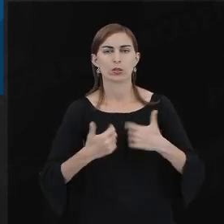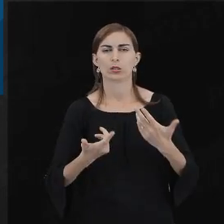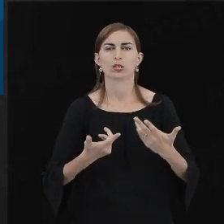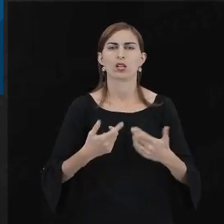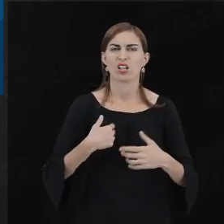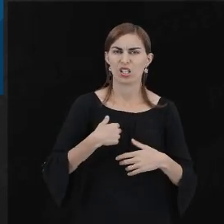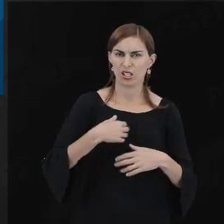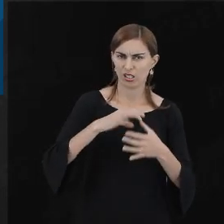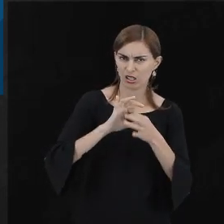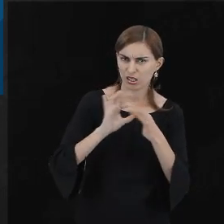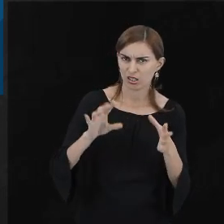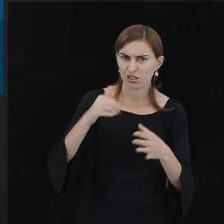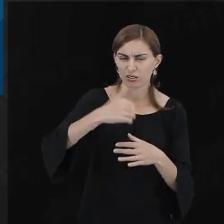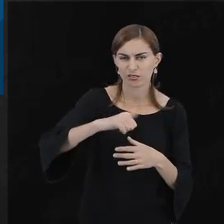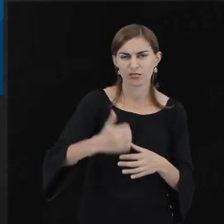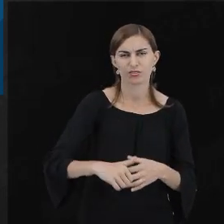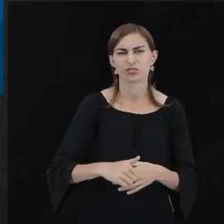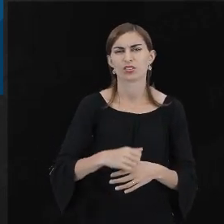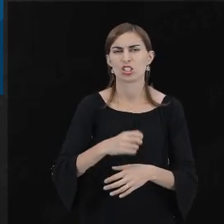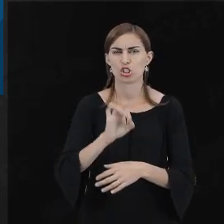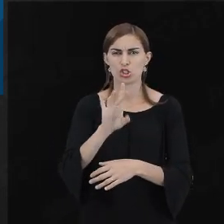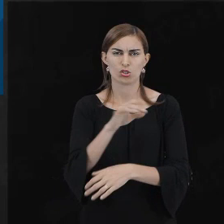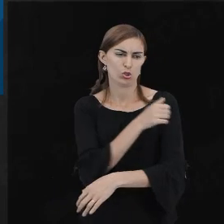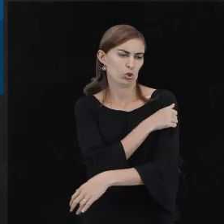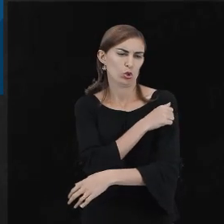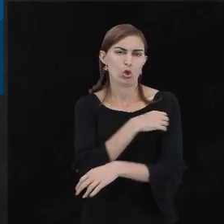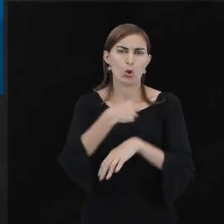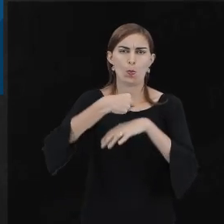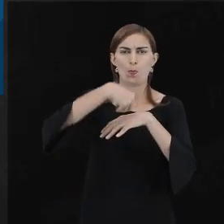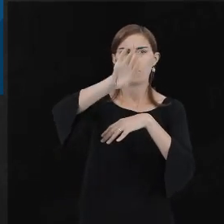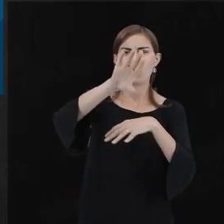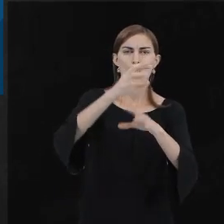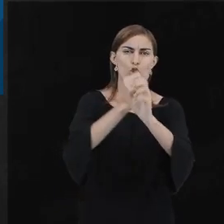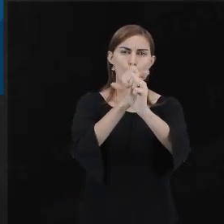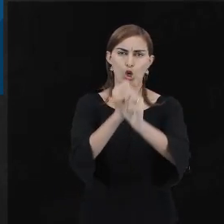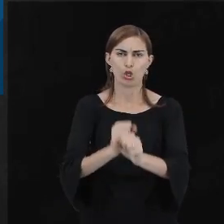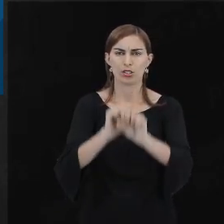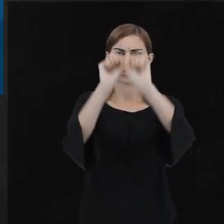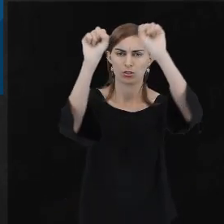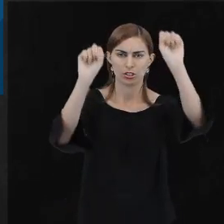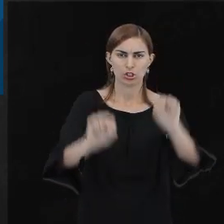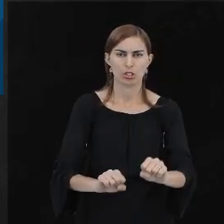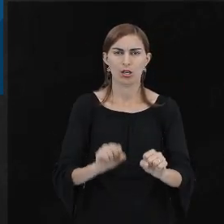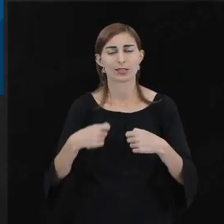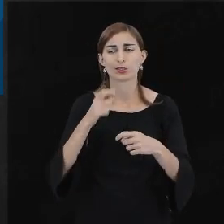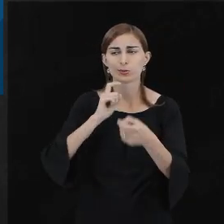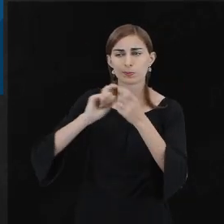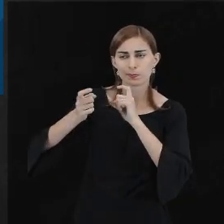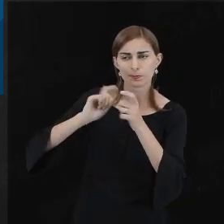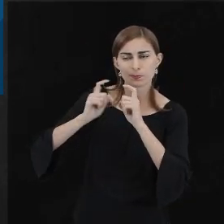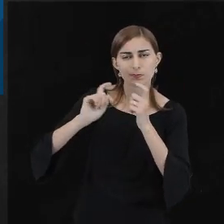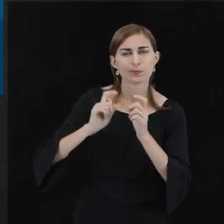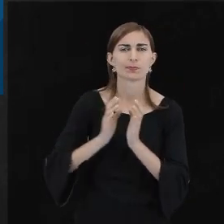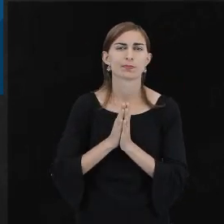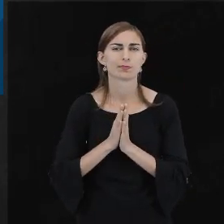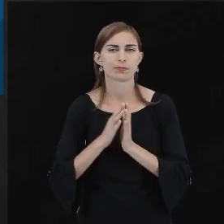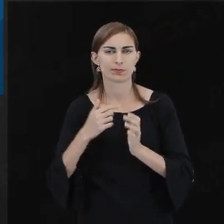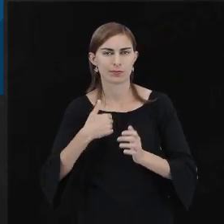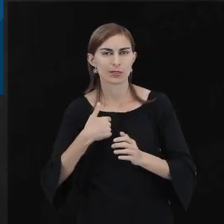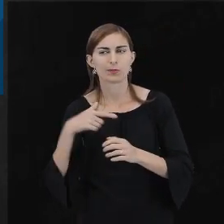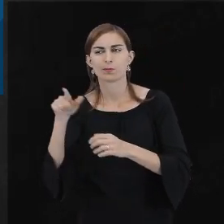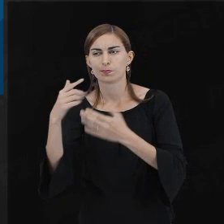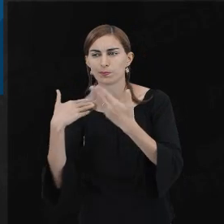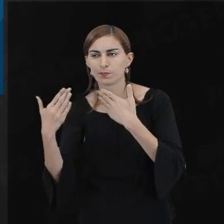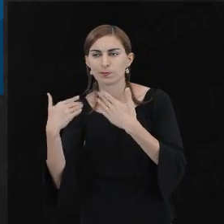Eu vou escutar do meu aluno o que ele não aprendeu, o que é que ele ainda precisa conseguir. Eu preciso dialogar. O avaliador e o